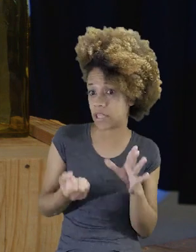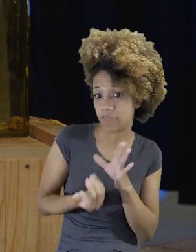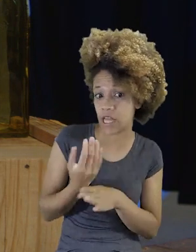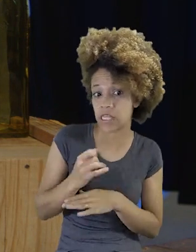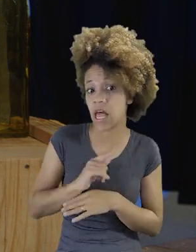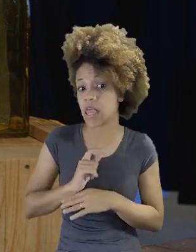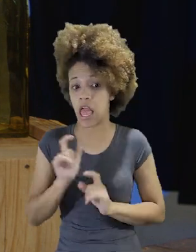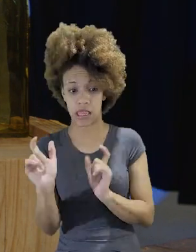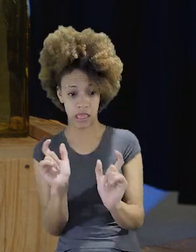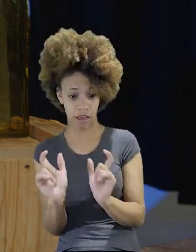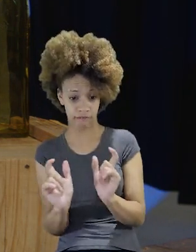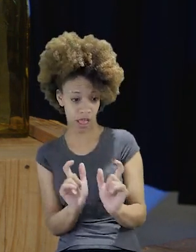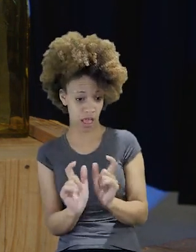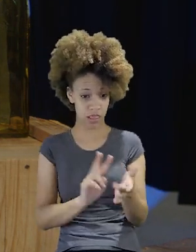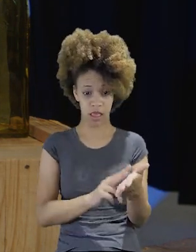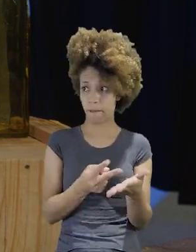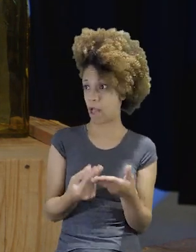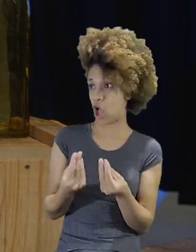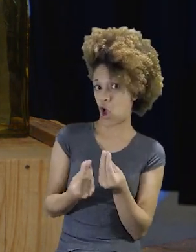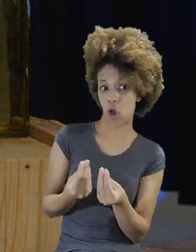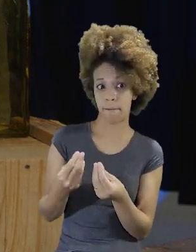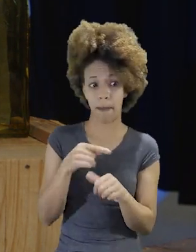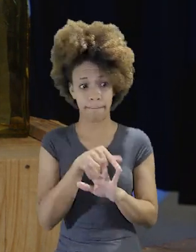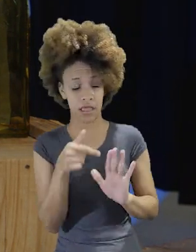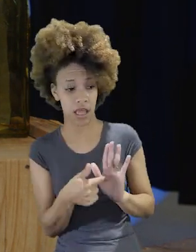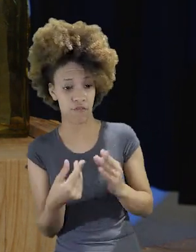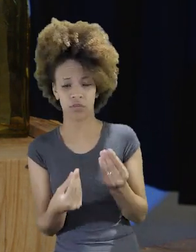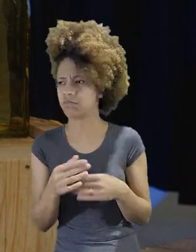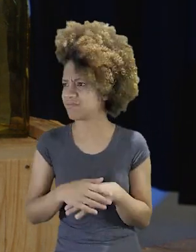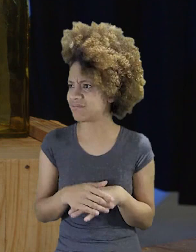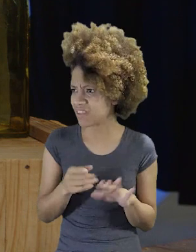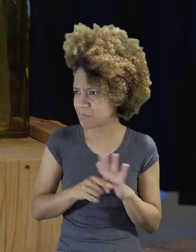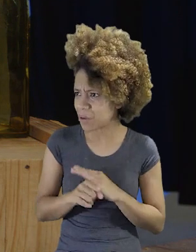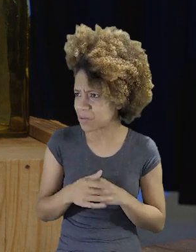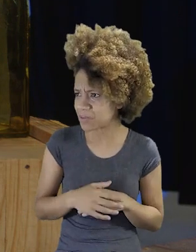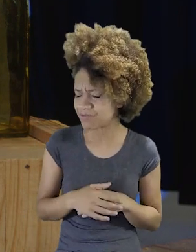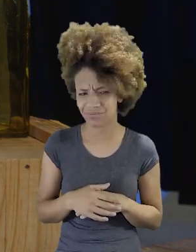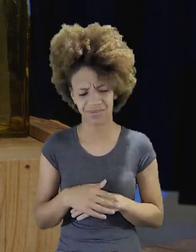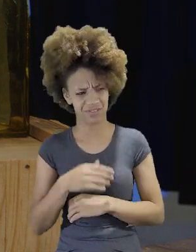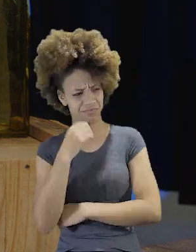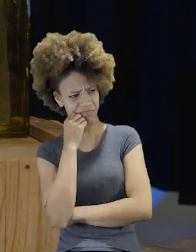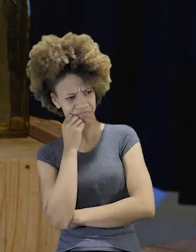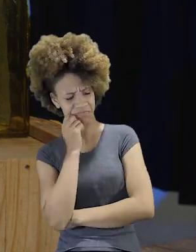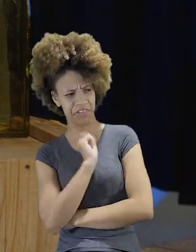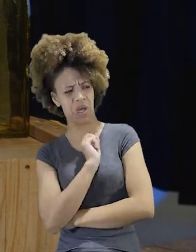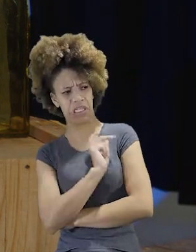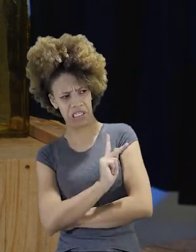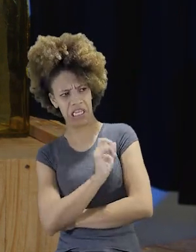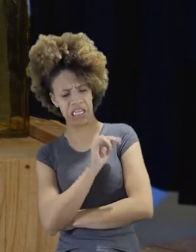esse single vai lançar se tem essa frase que vai ser interpretada como tal coisa ele questiona isso ele